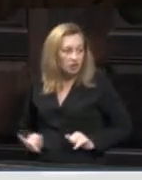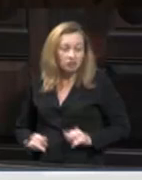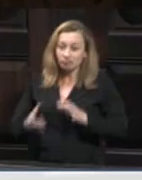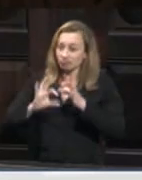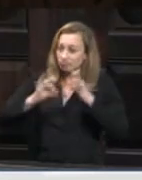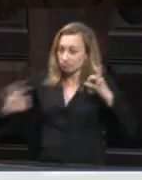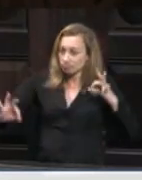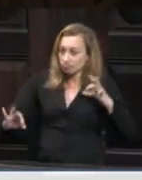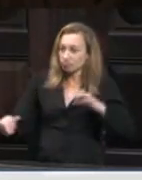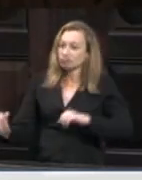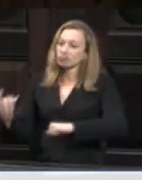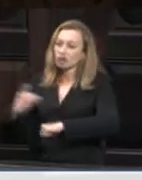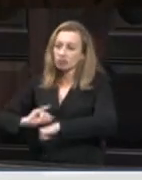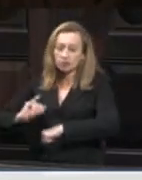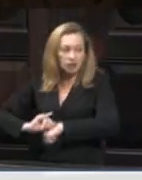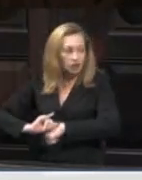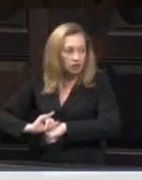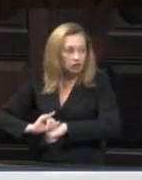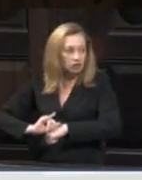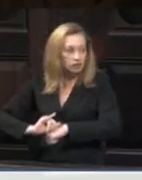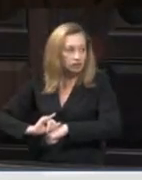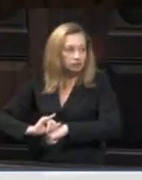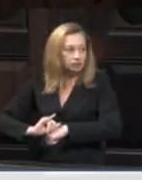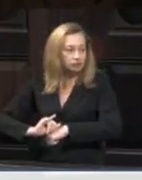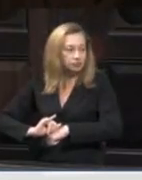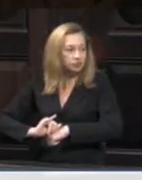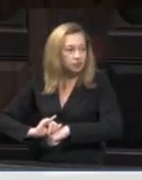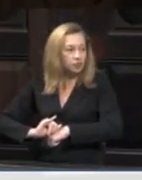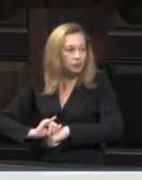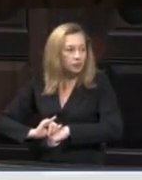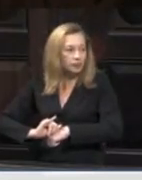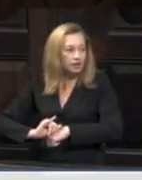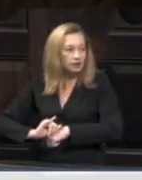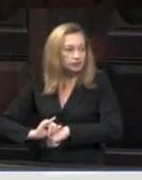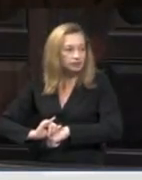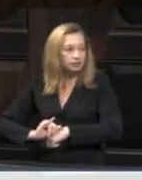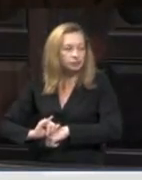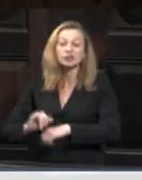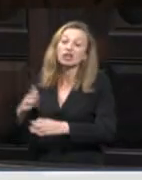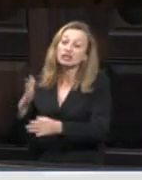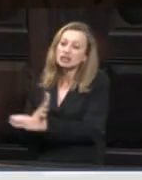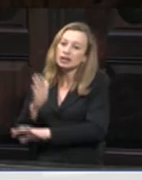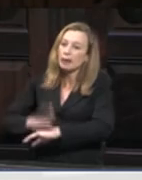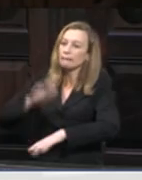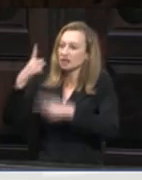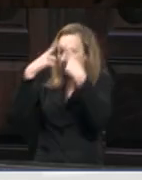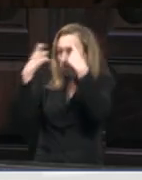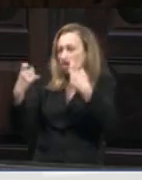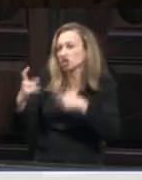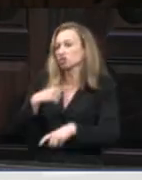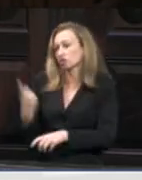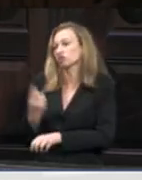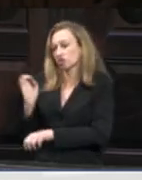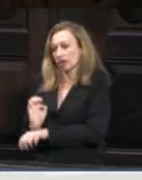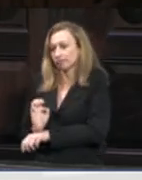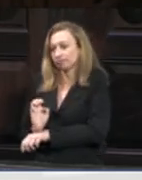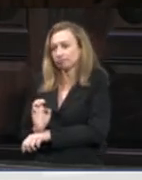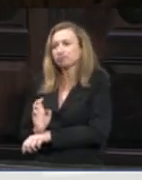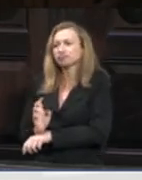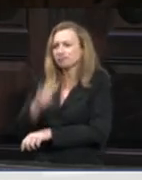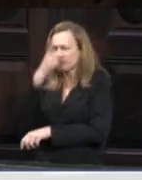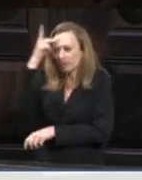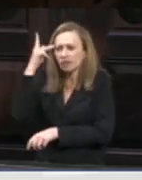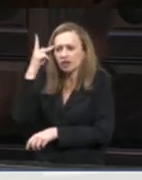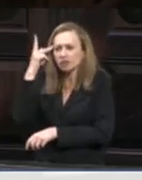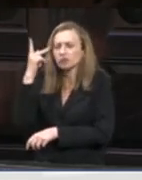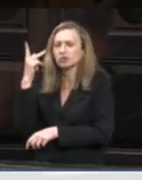capital. E se tornou, deputado Andes, uma das cidades mais violentas do nosso estado. As pessoas